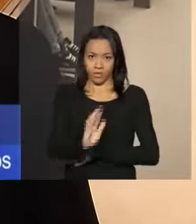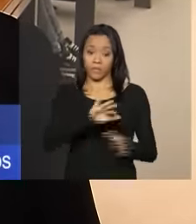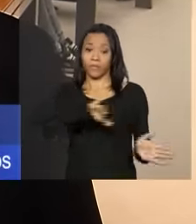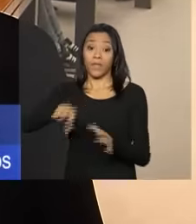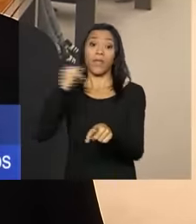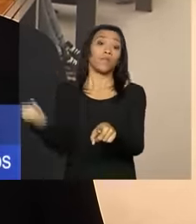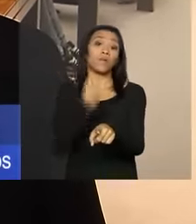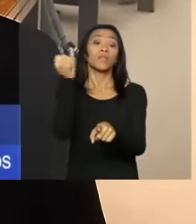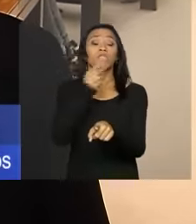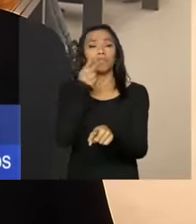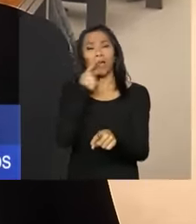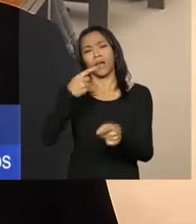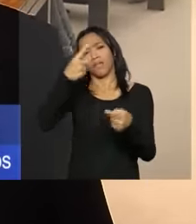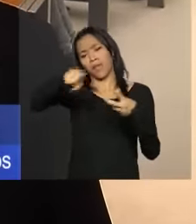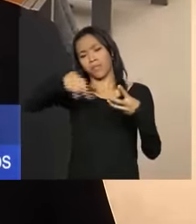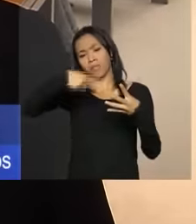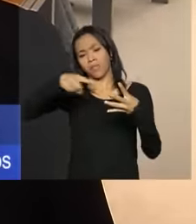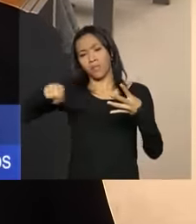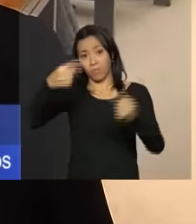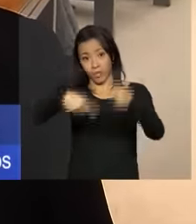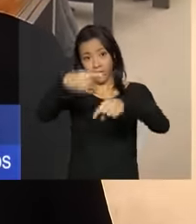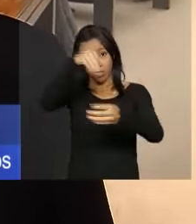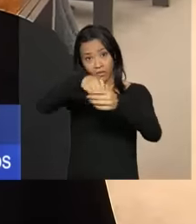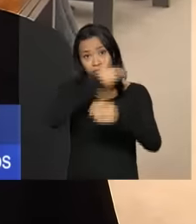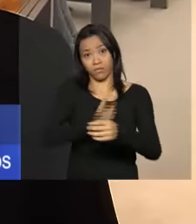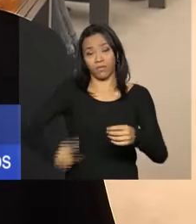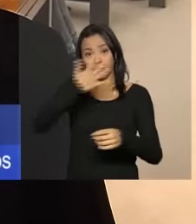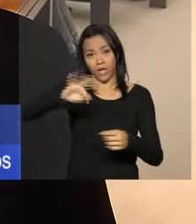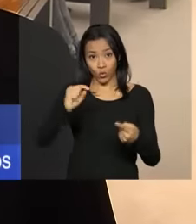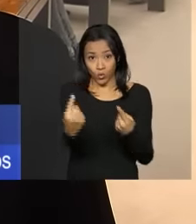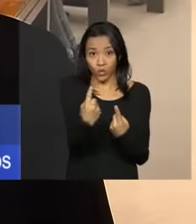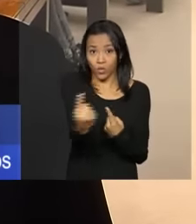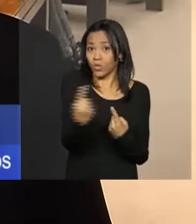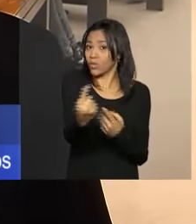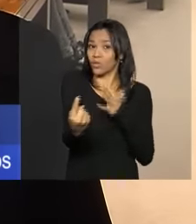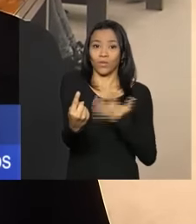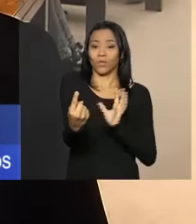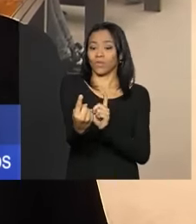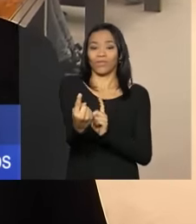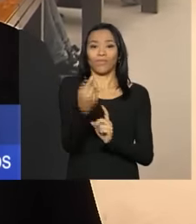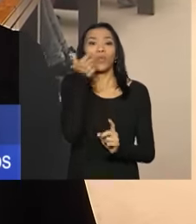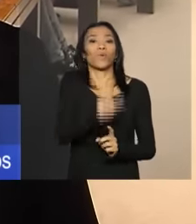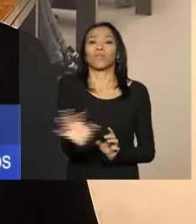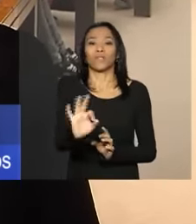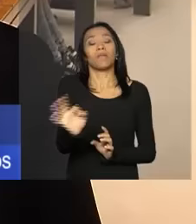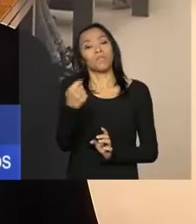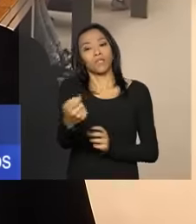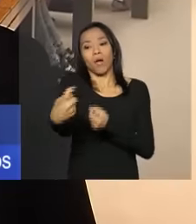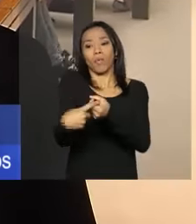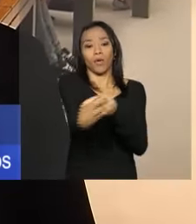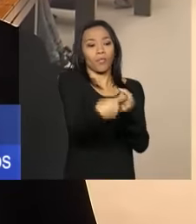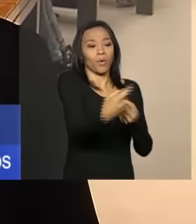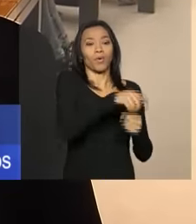temos realizado no governo federal dizer que essas políticas não podem ser realizadas sozinhas nós precisamos da articulação com os